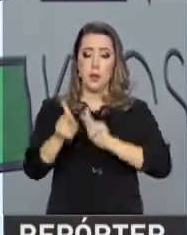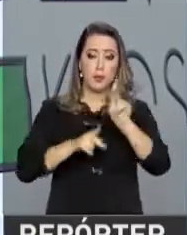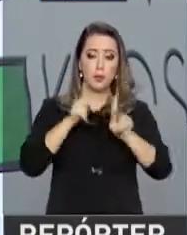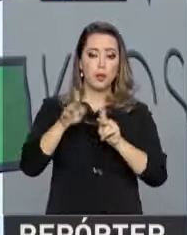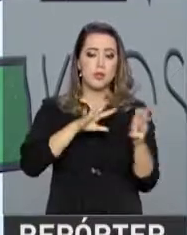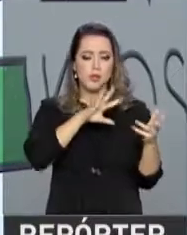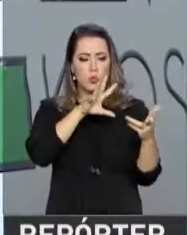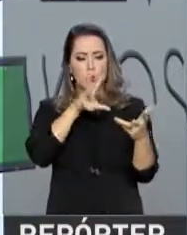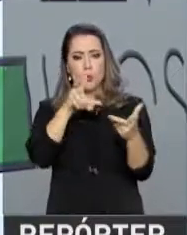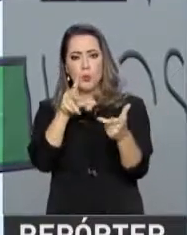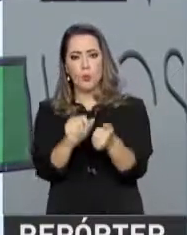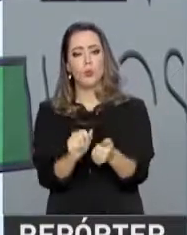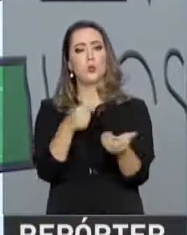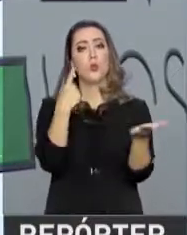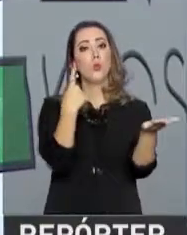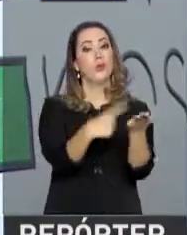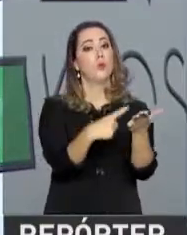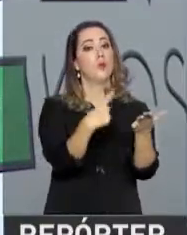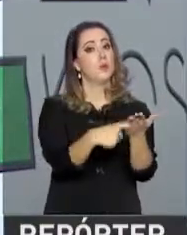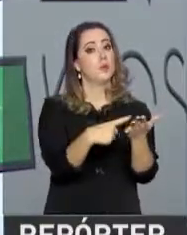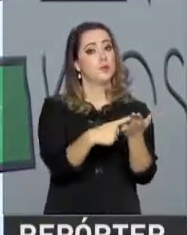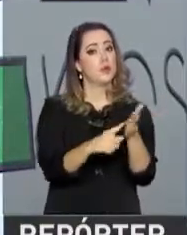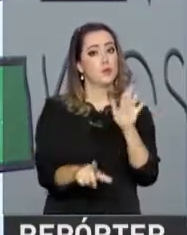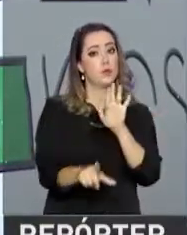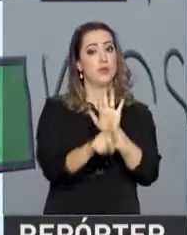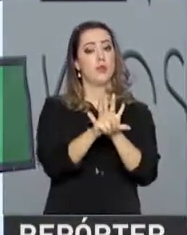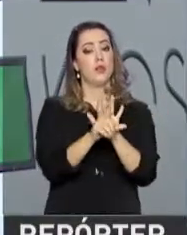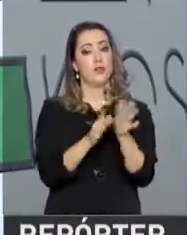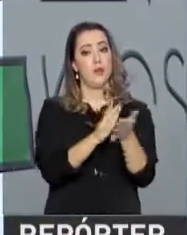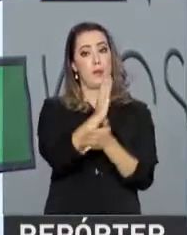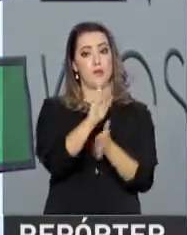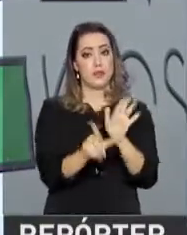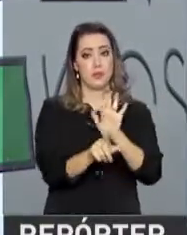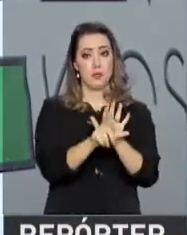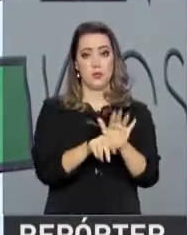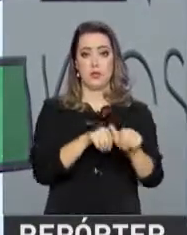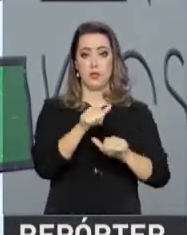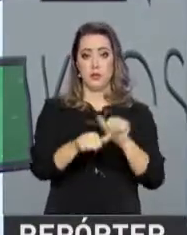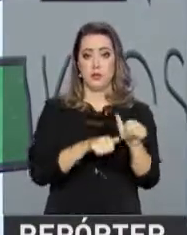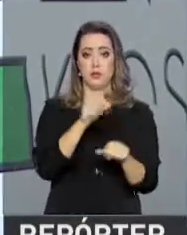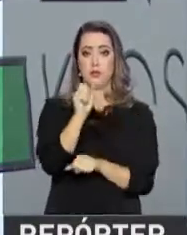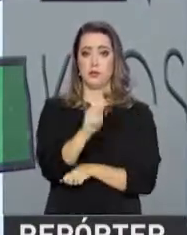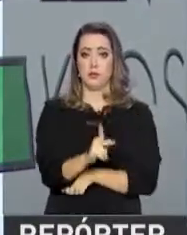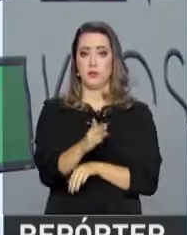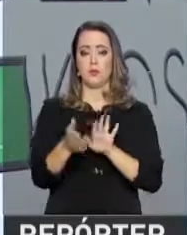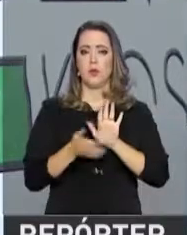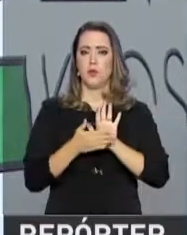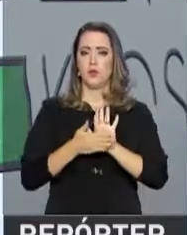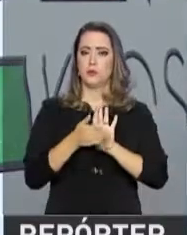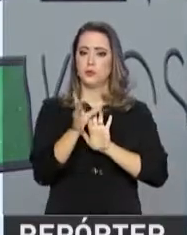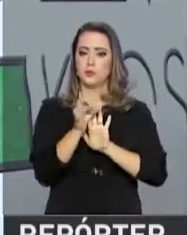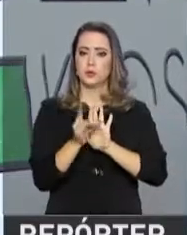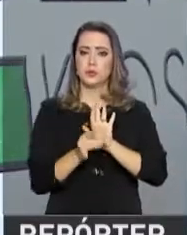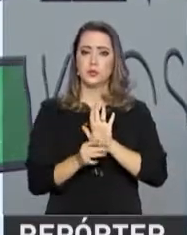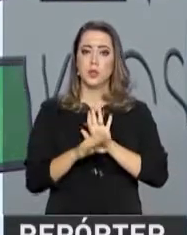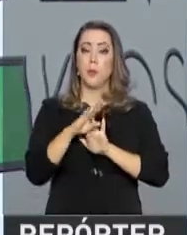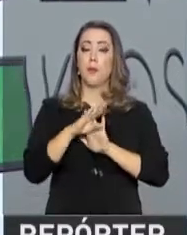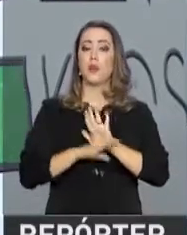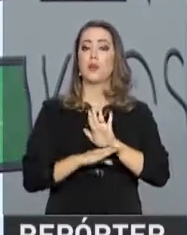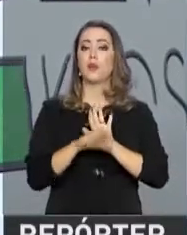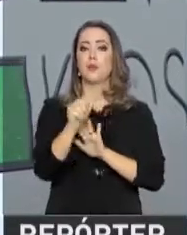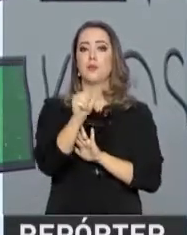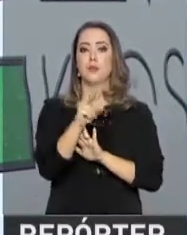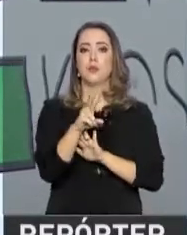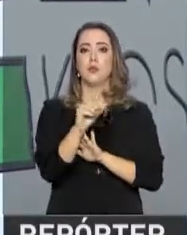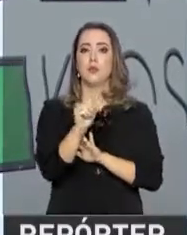internacional o compromisso com a reforma da previdência e apresentar a investidores o programa avançar parcerias